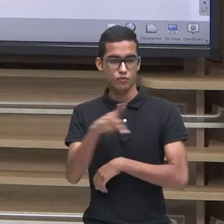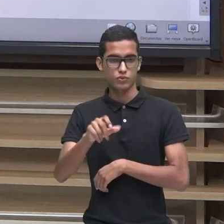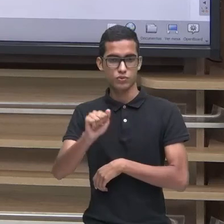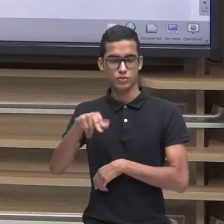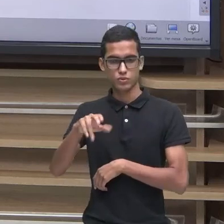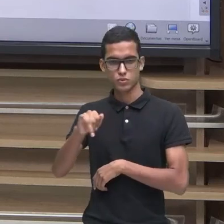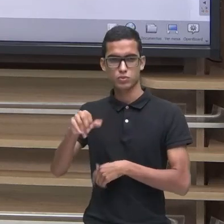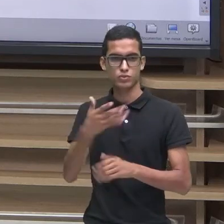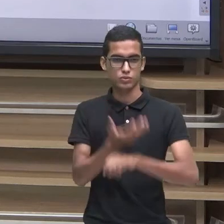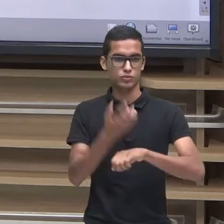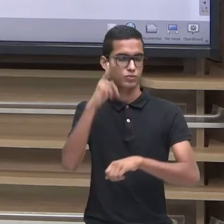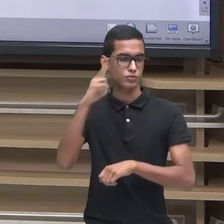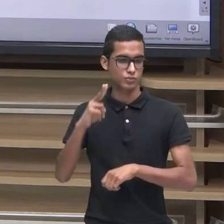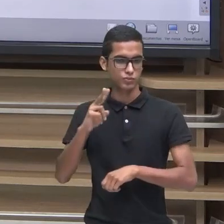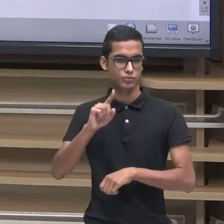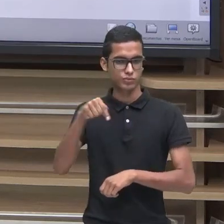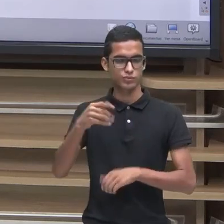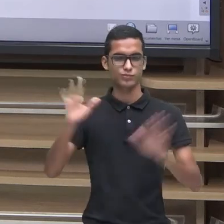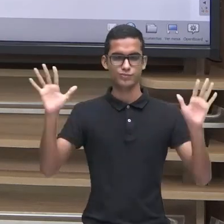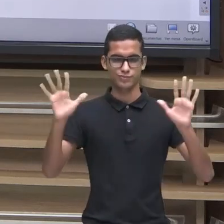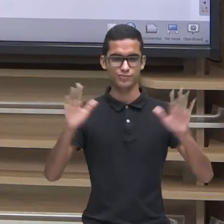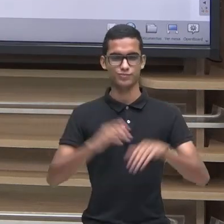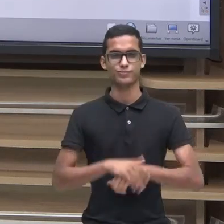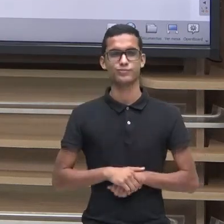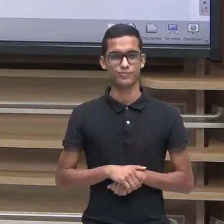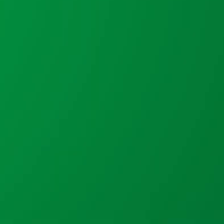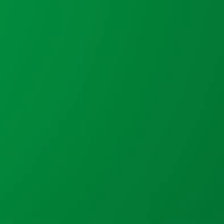disciplina de História. Até uma próxima. Tchau, tchau.